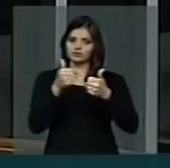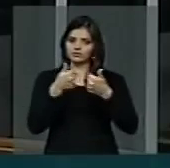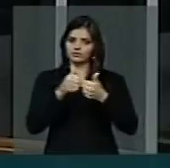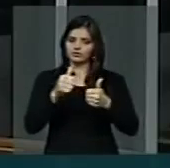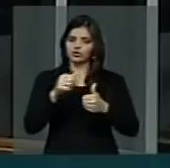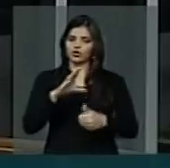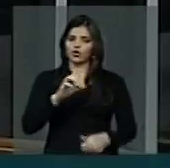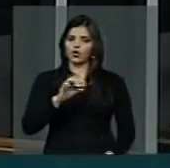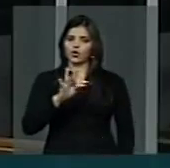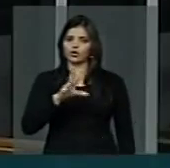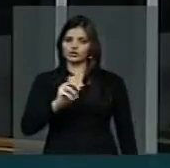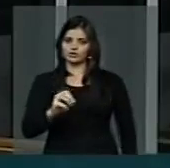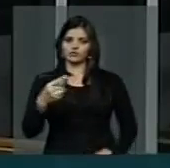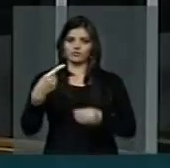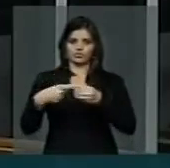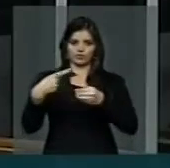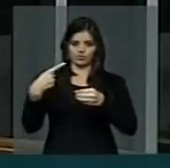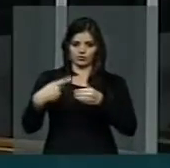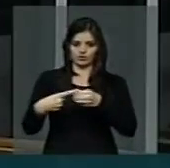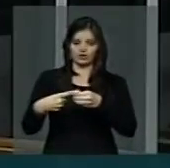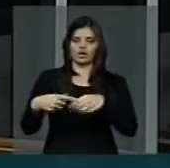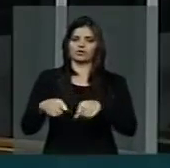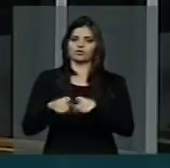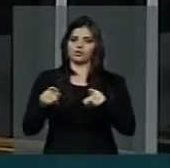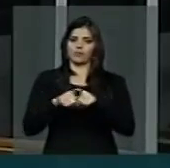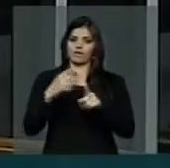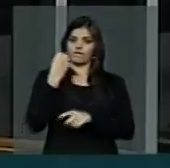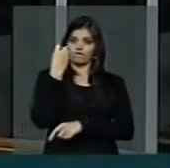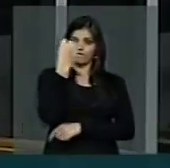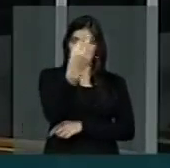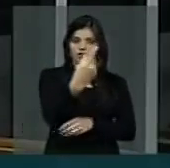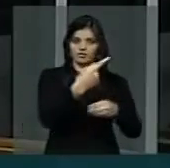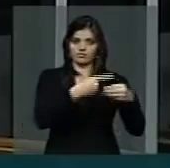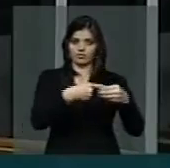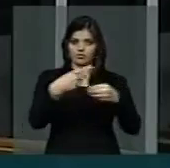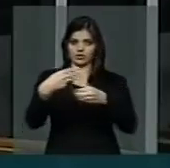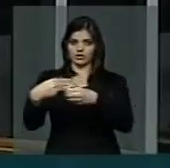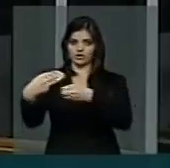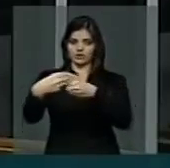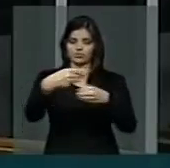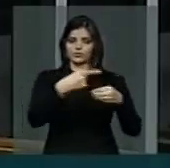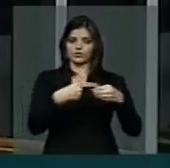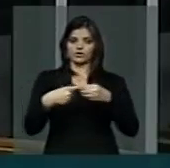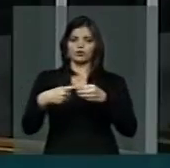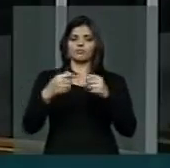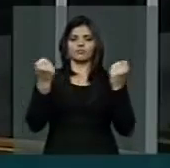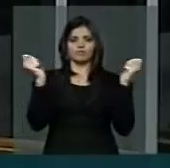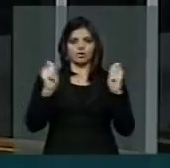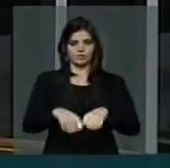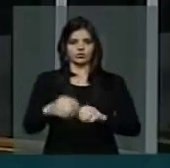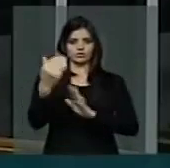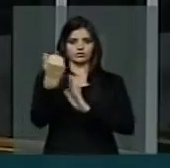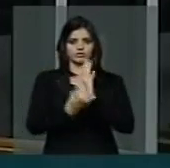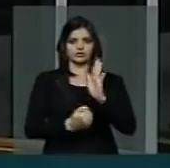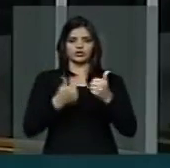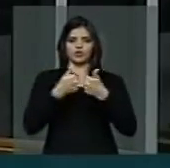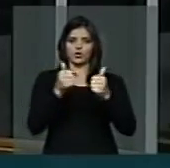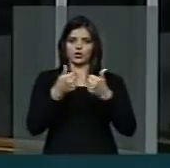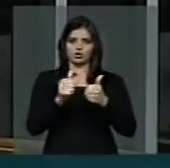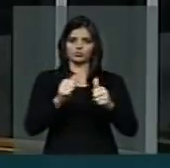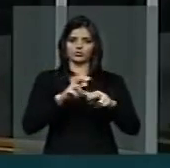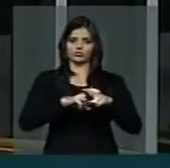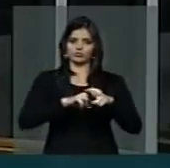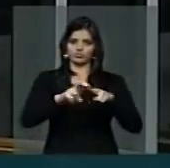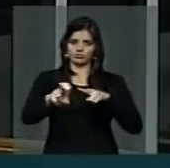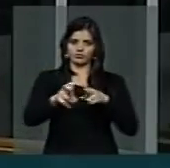coletivo, urbano e metropolitano de passageiros, que permite a redução das tarifas de ônibus, metrô, trens,